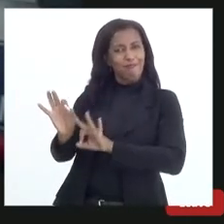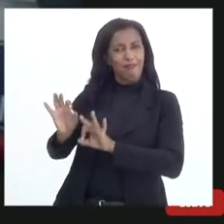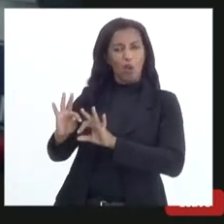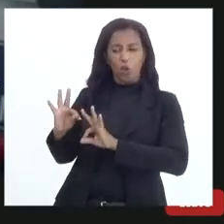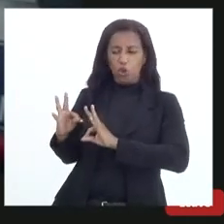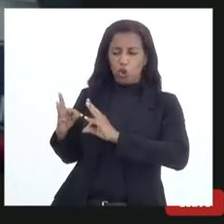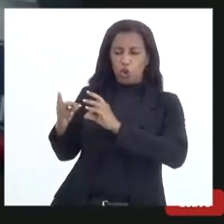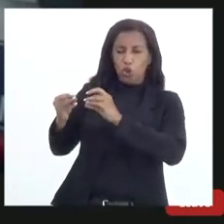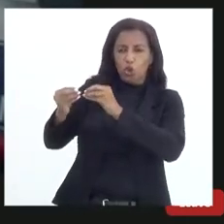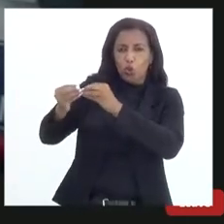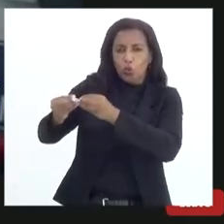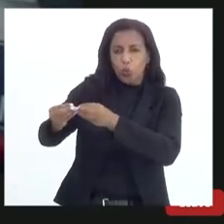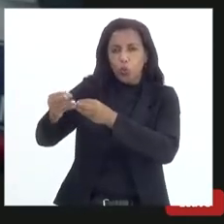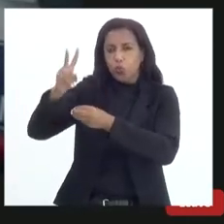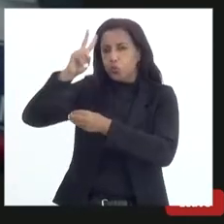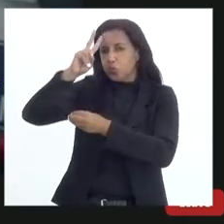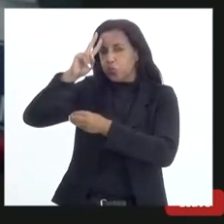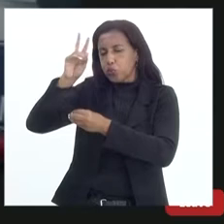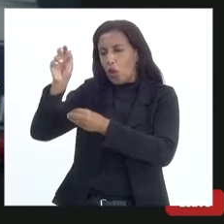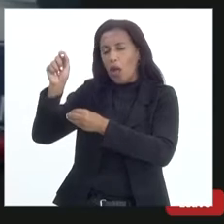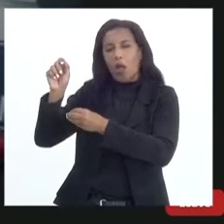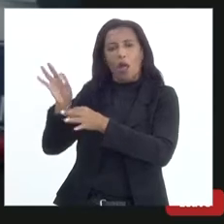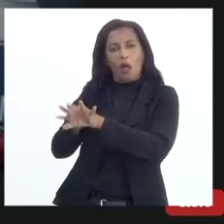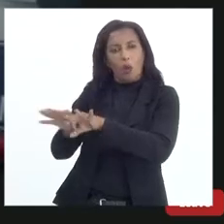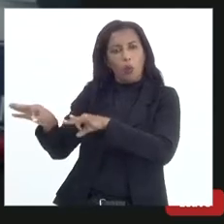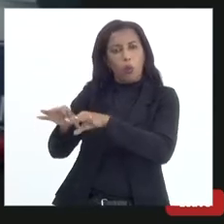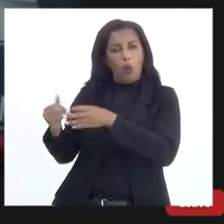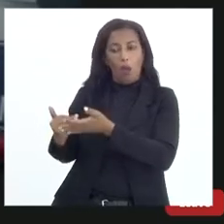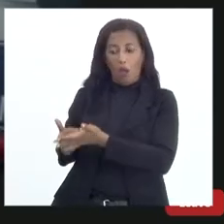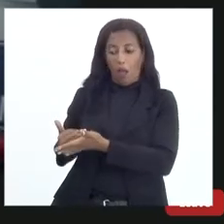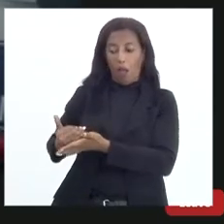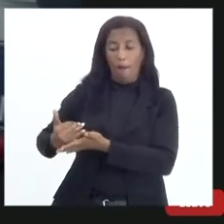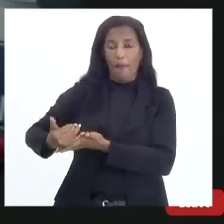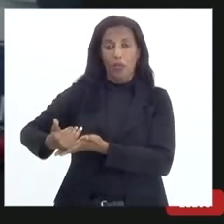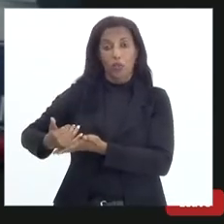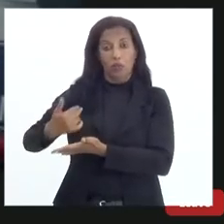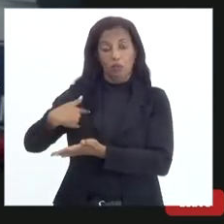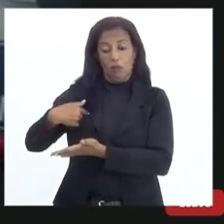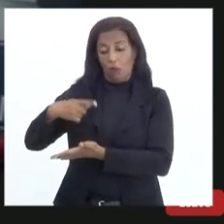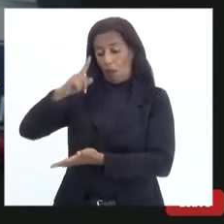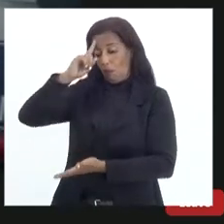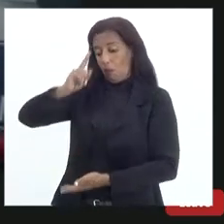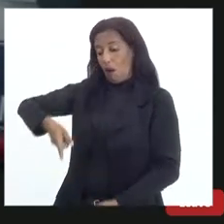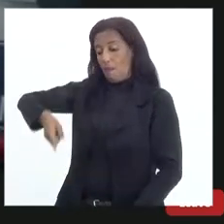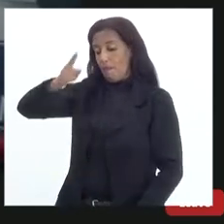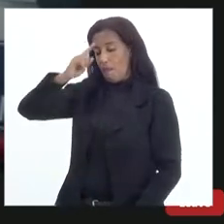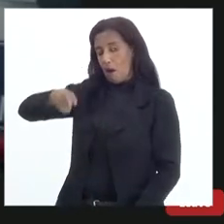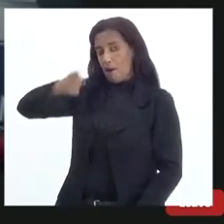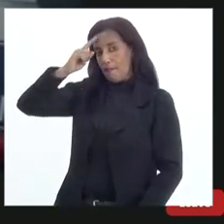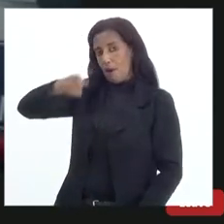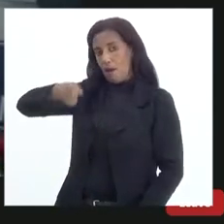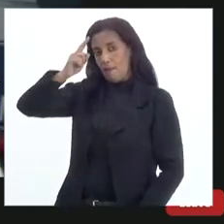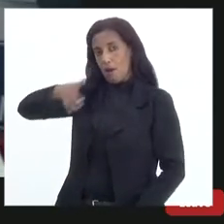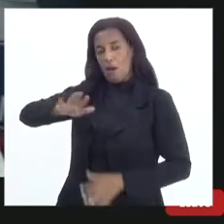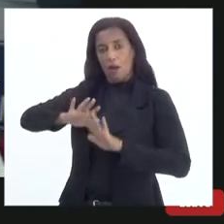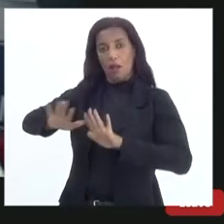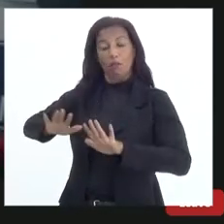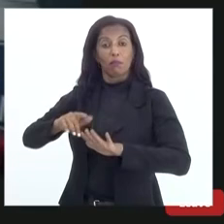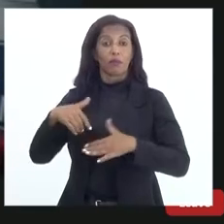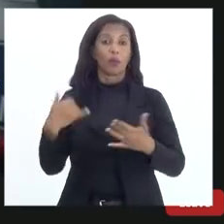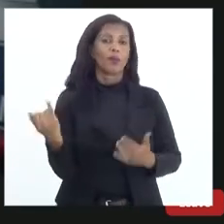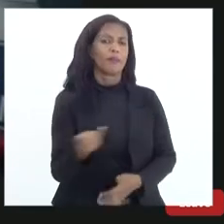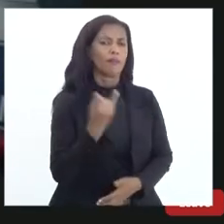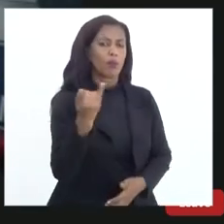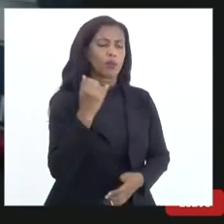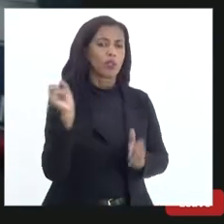um mise-en-scène a partir da sua autoridade monárquica. Então, é importante que a